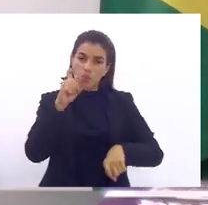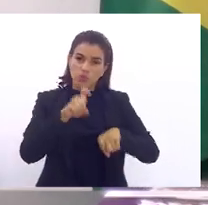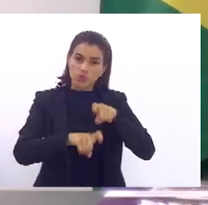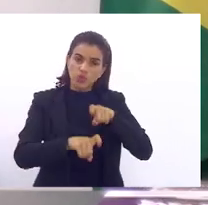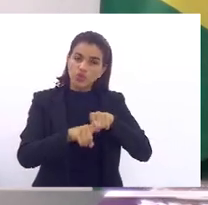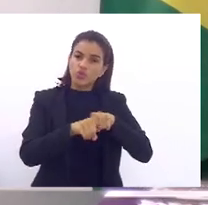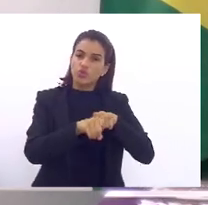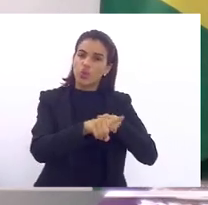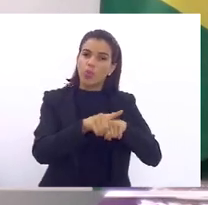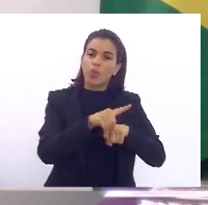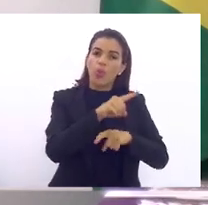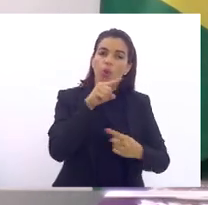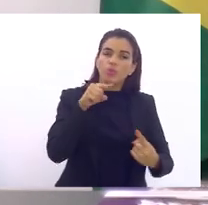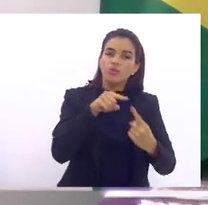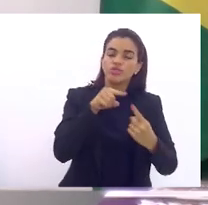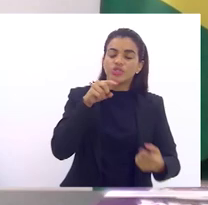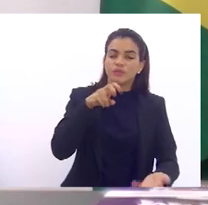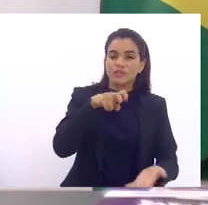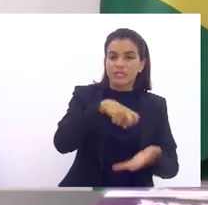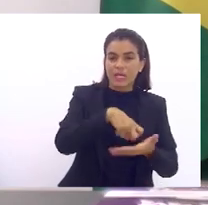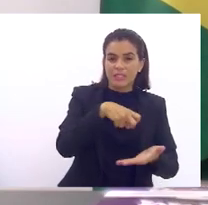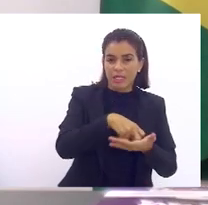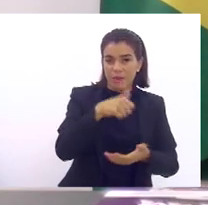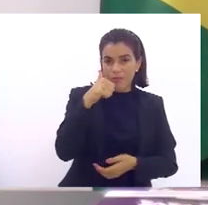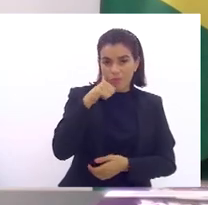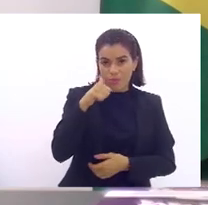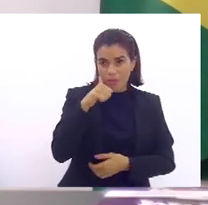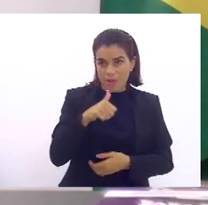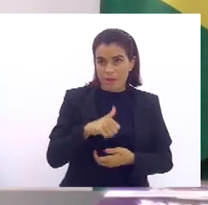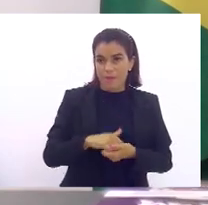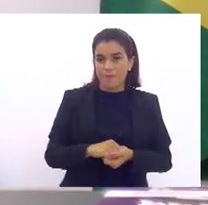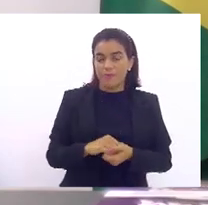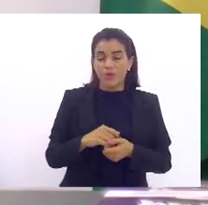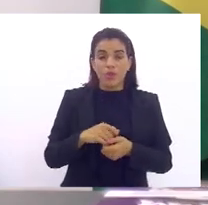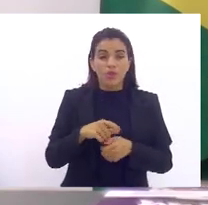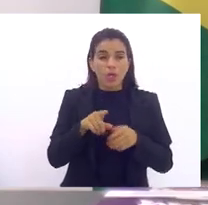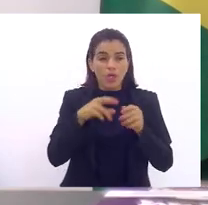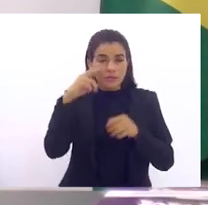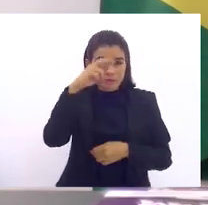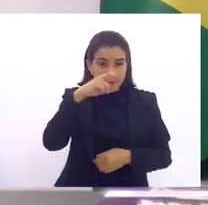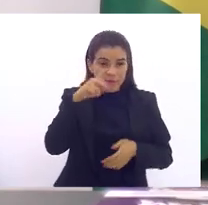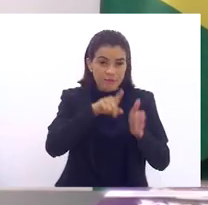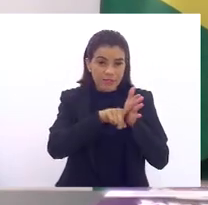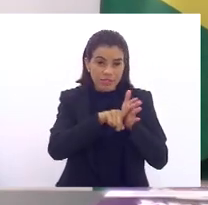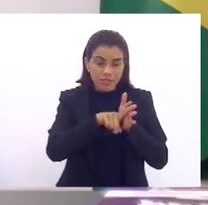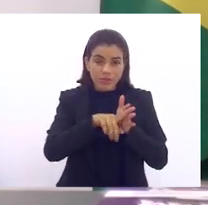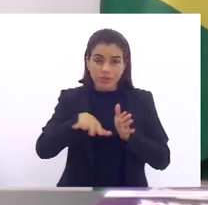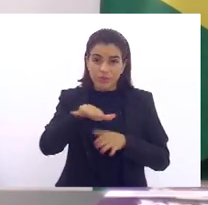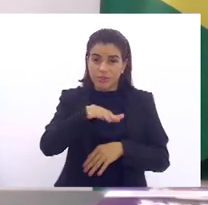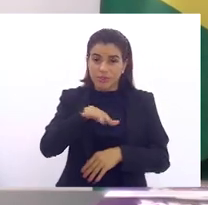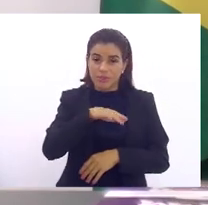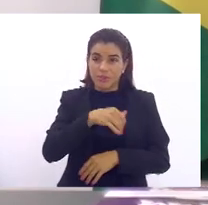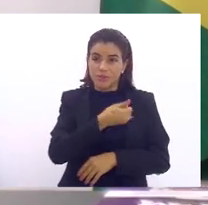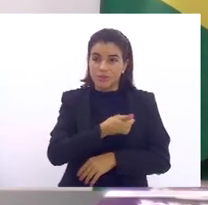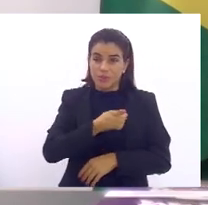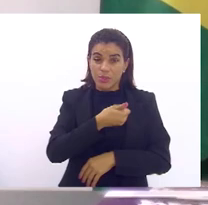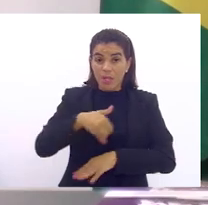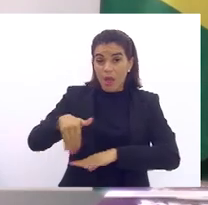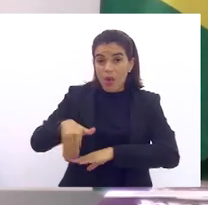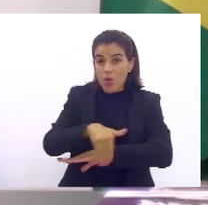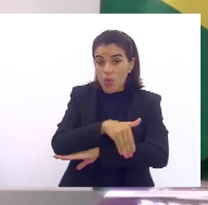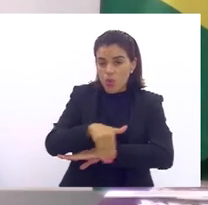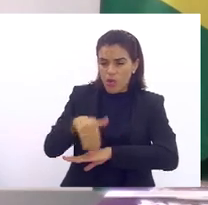corretivo Nós também tivemos oportunidade de investigar em São João de Meriti casos de estupro na rua em que